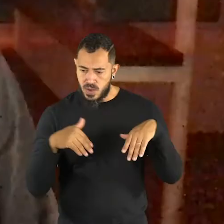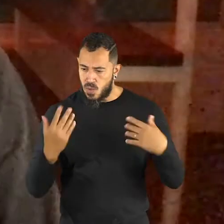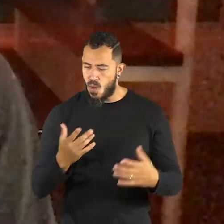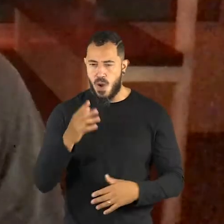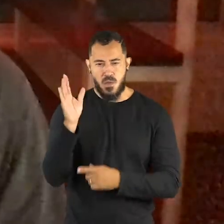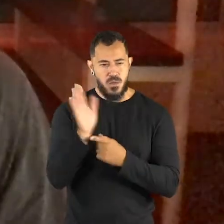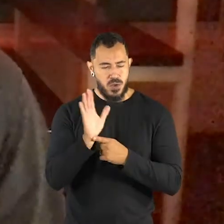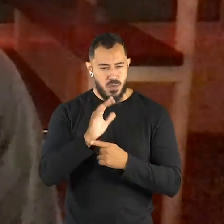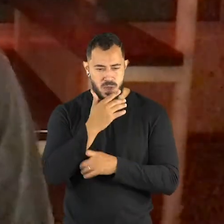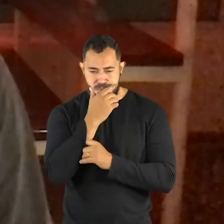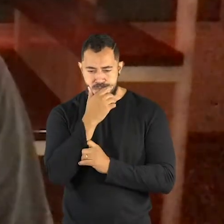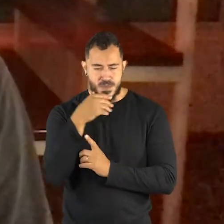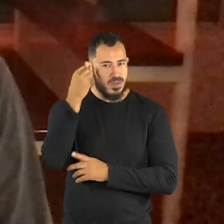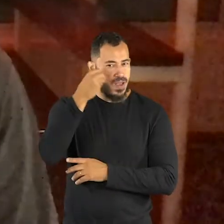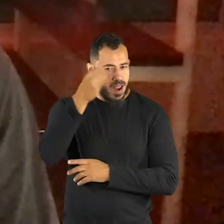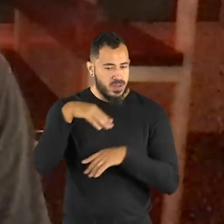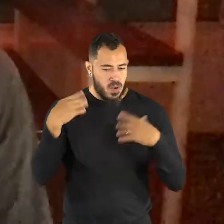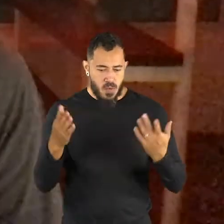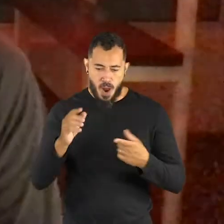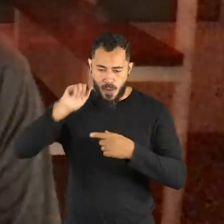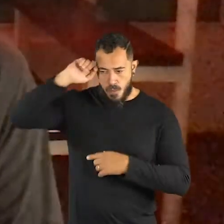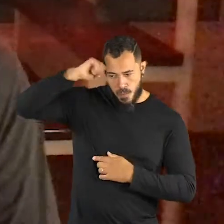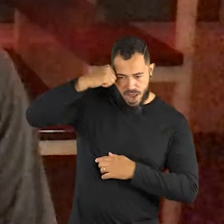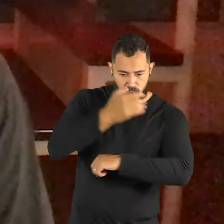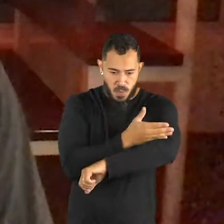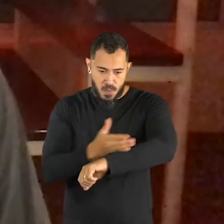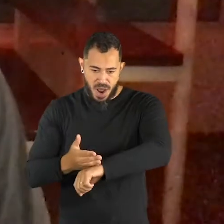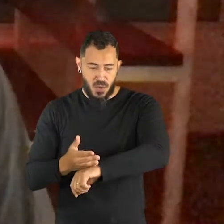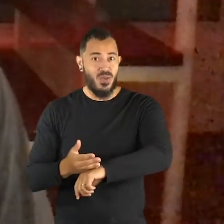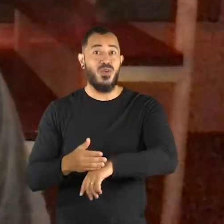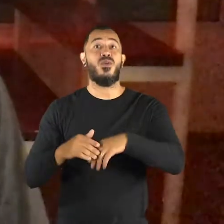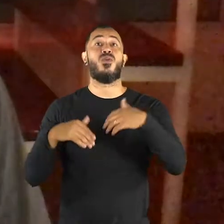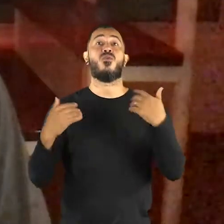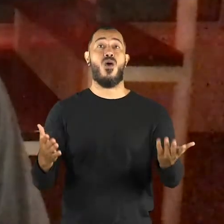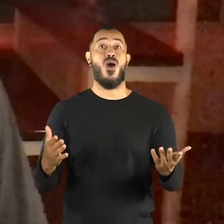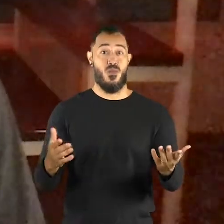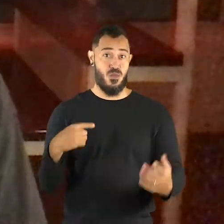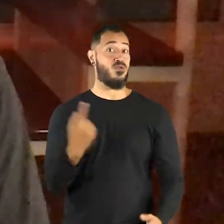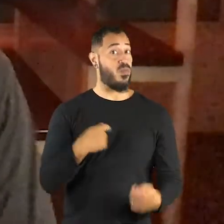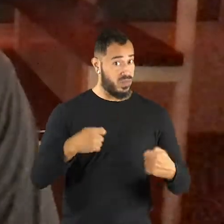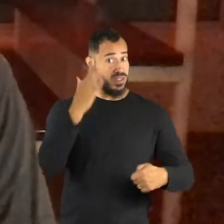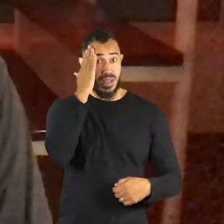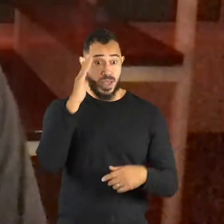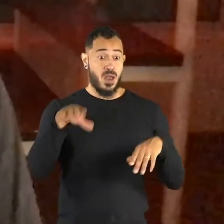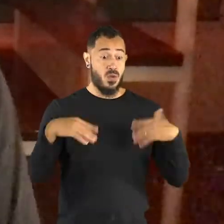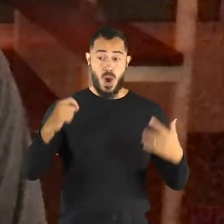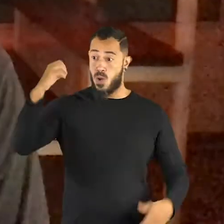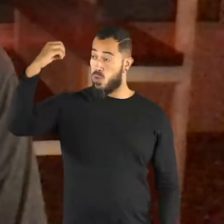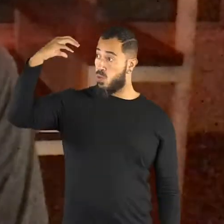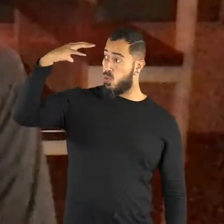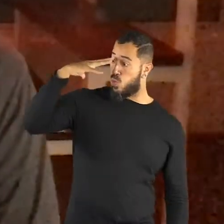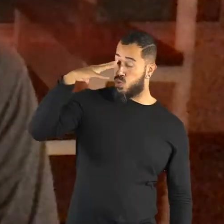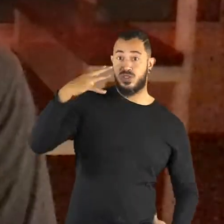que nos ajudava. Porque preto e branco não é assim, simplesmente tirar a saturação. A gente também tinha que procurar como a luz se comportava,